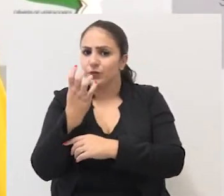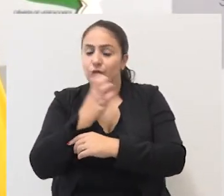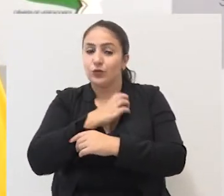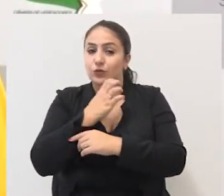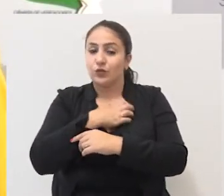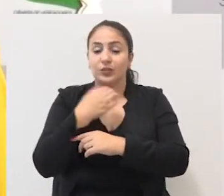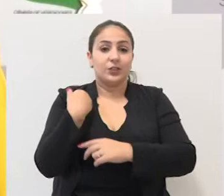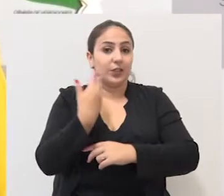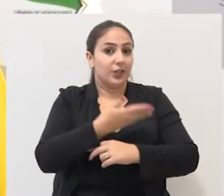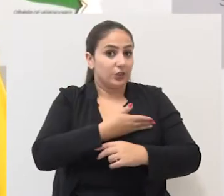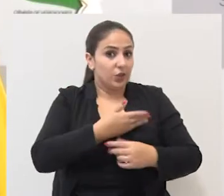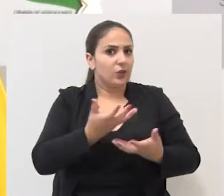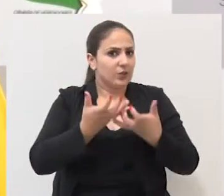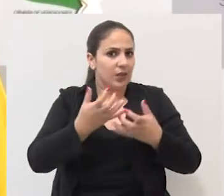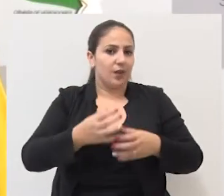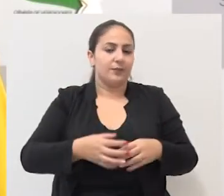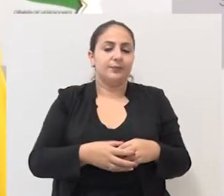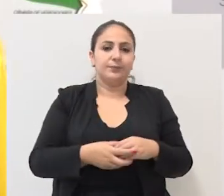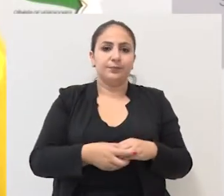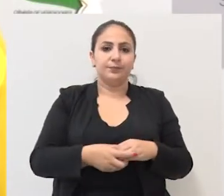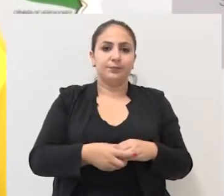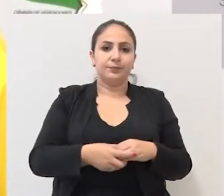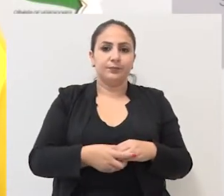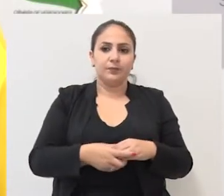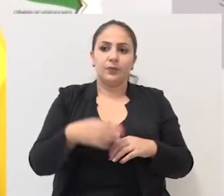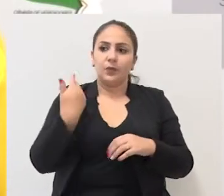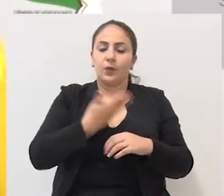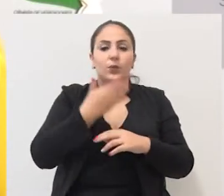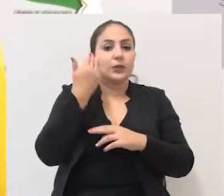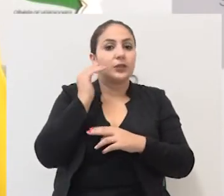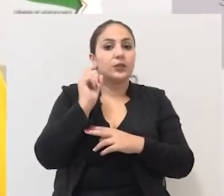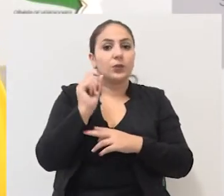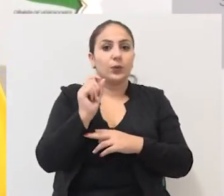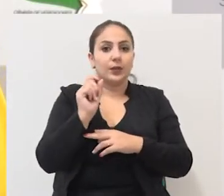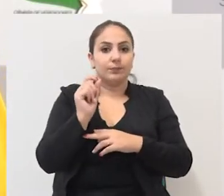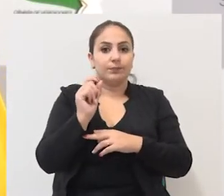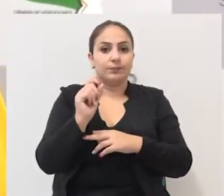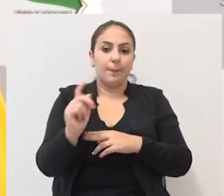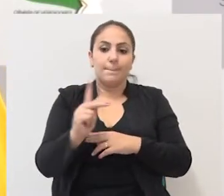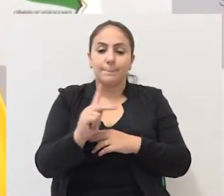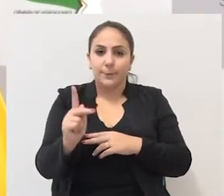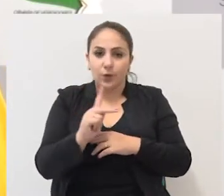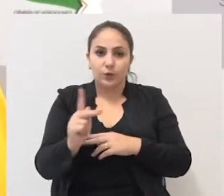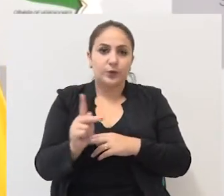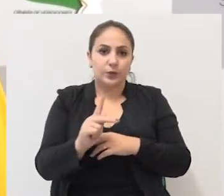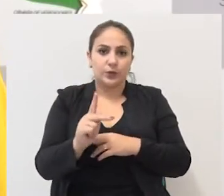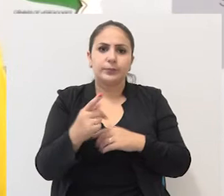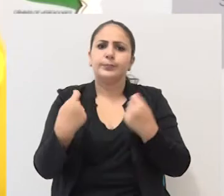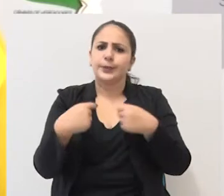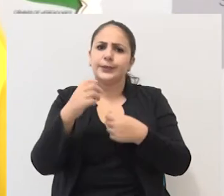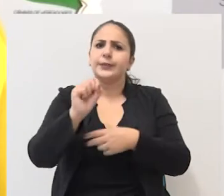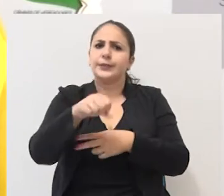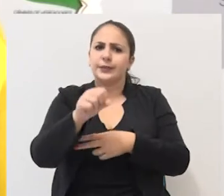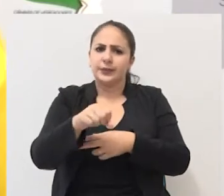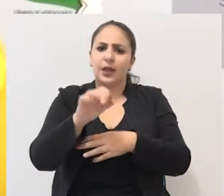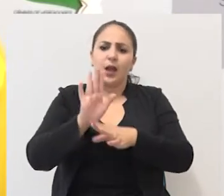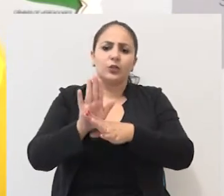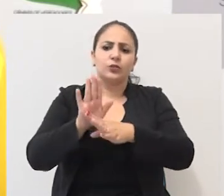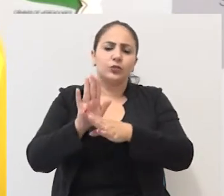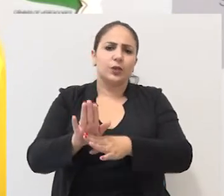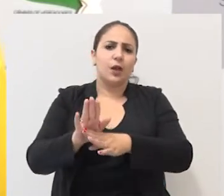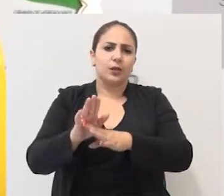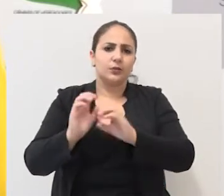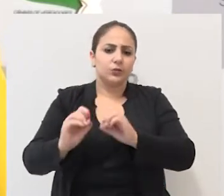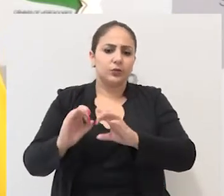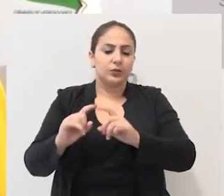crianças da forma com que nós quisermos. Nós entendemos que os professores devem sim ajudar